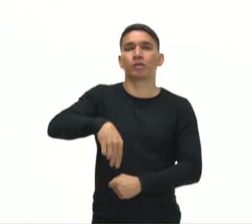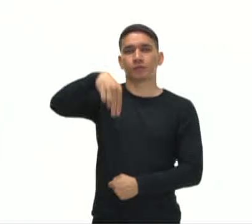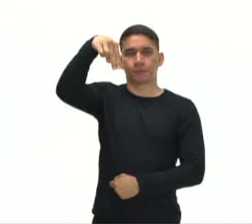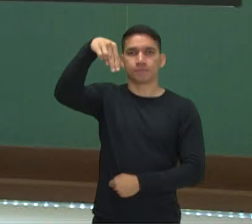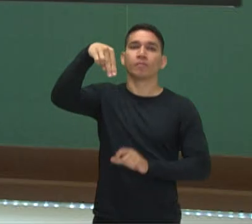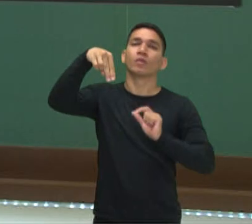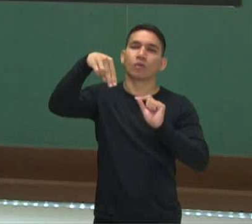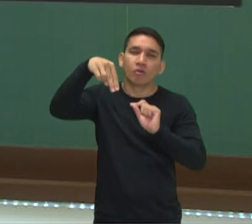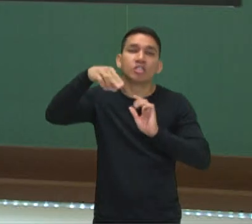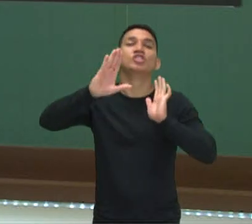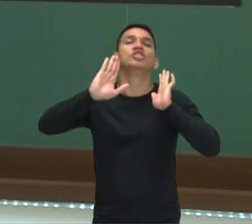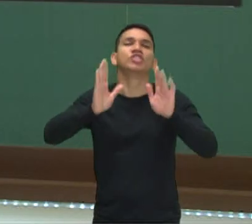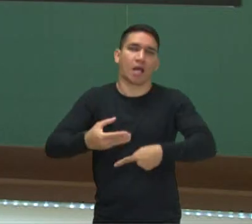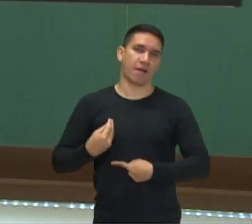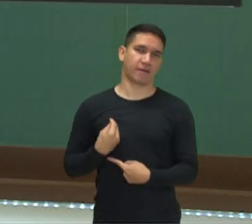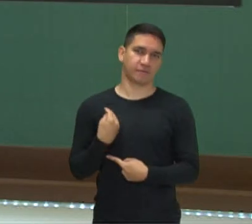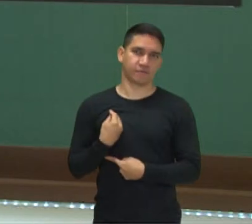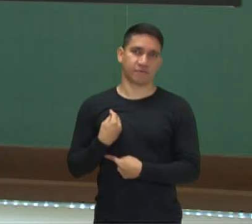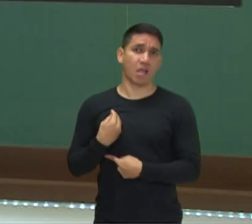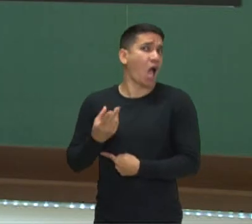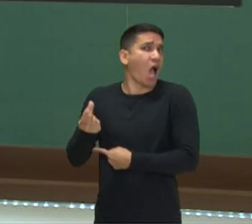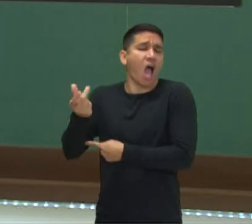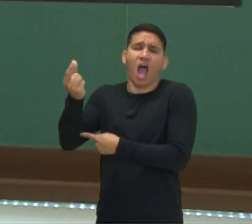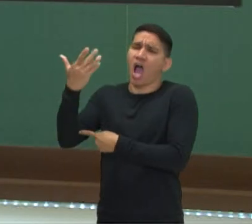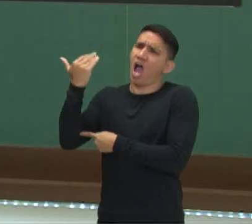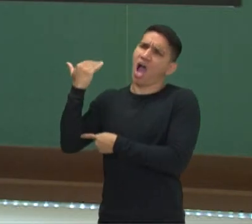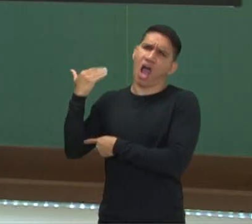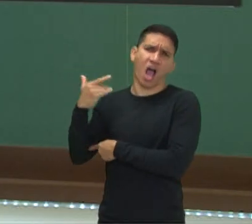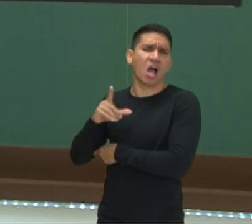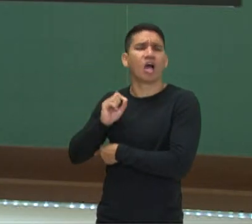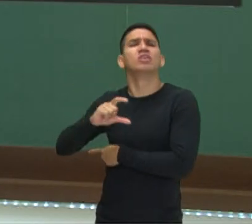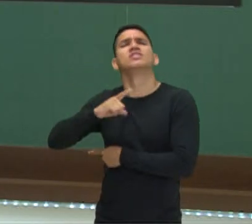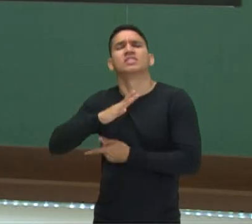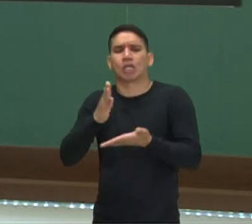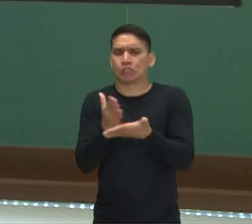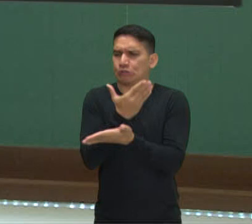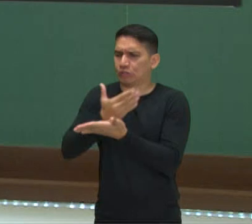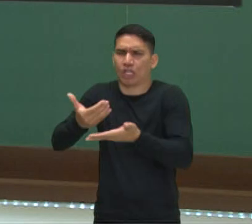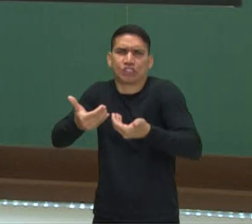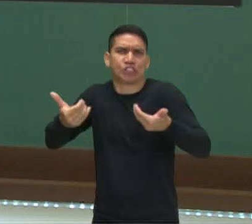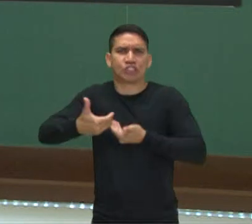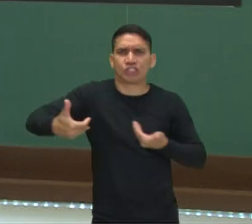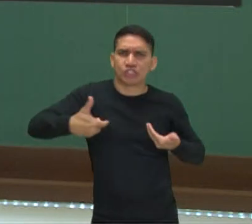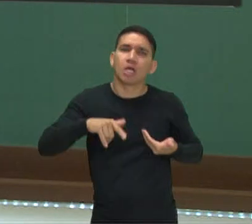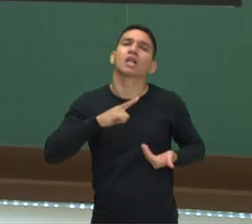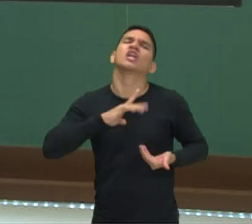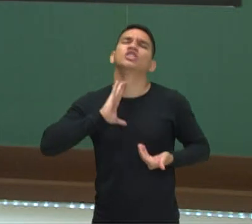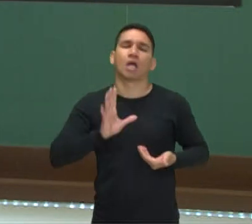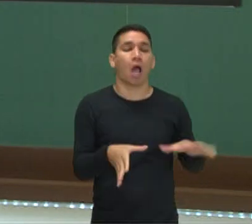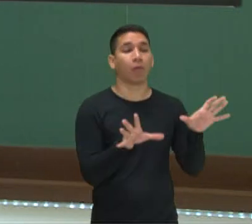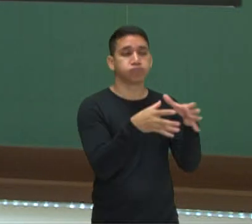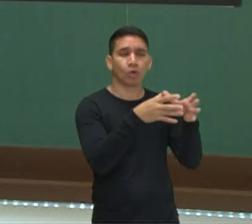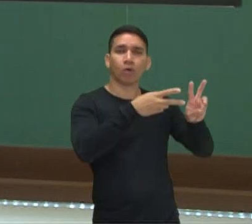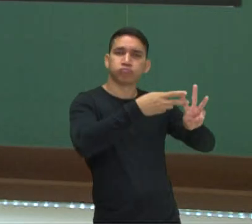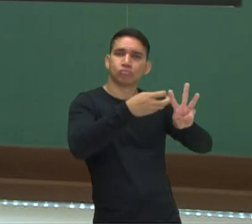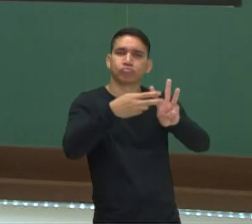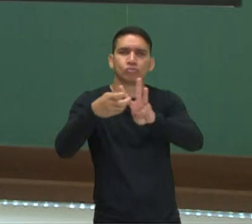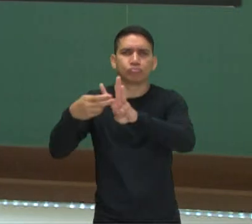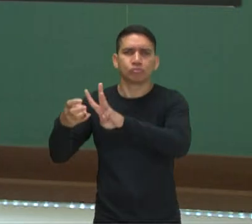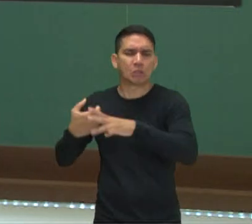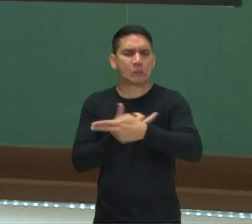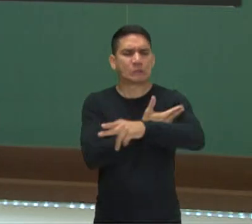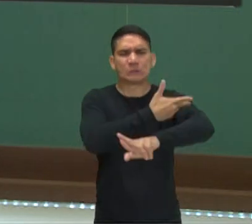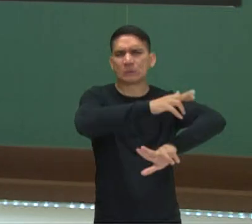Eles já estavam presentes mesmo antes de existir essas divisões. Existiam diferentes grupos étnicos